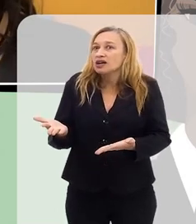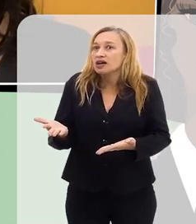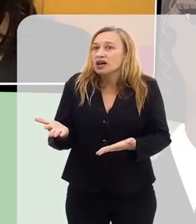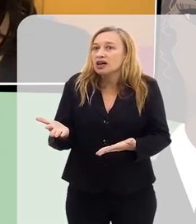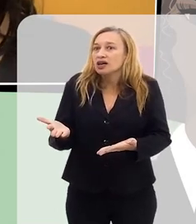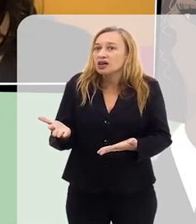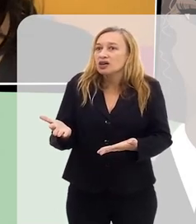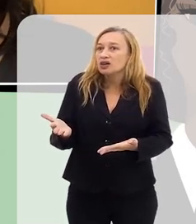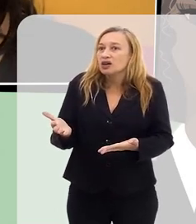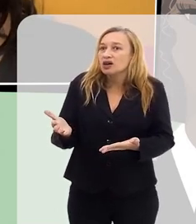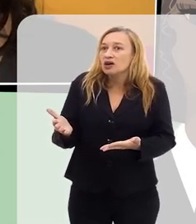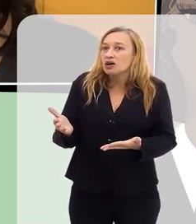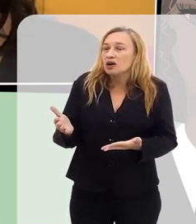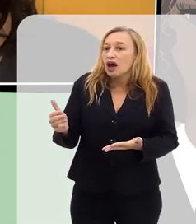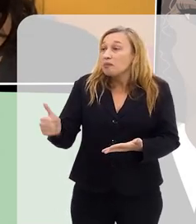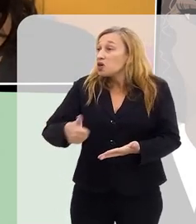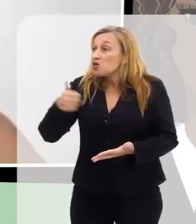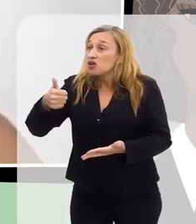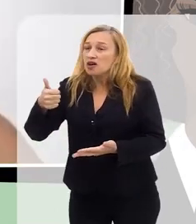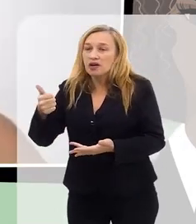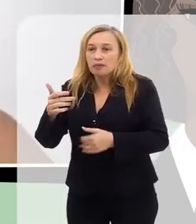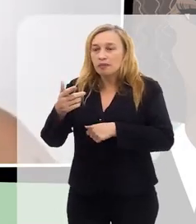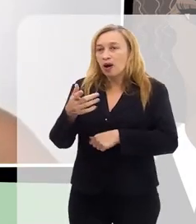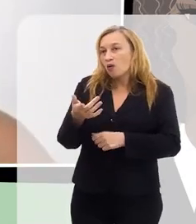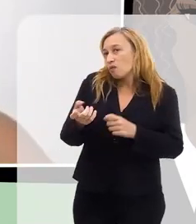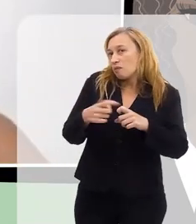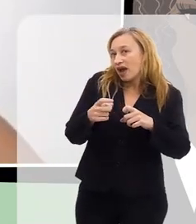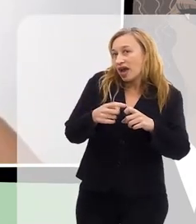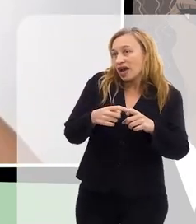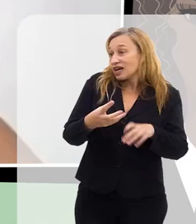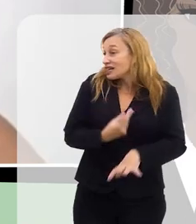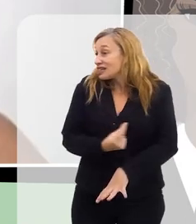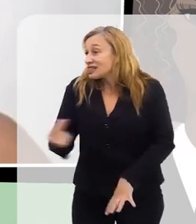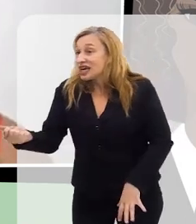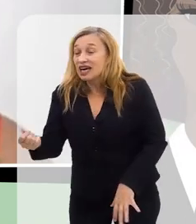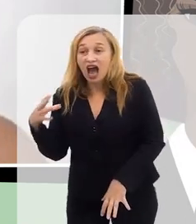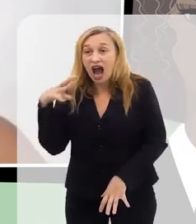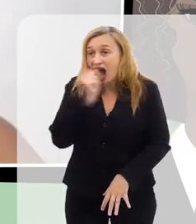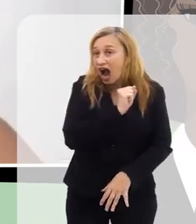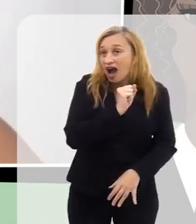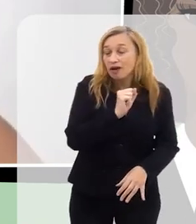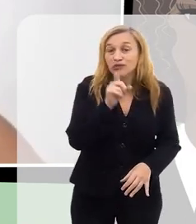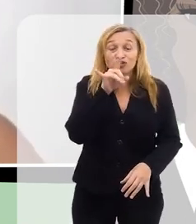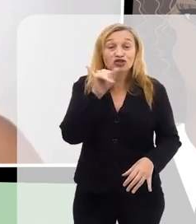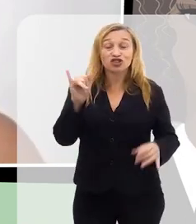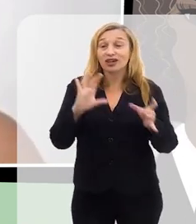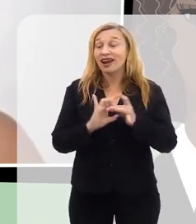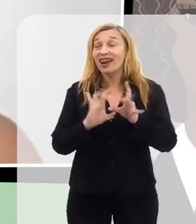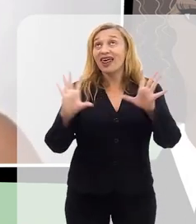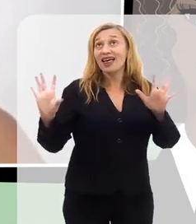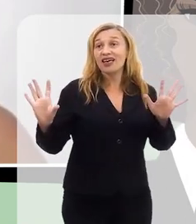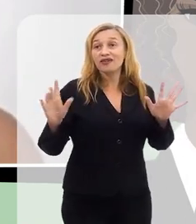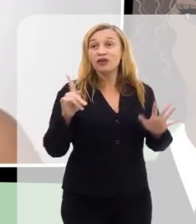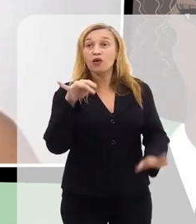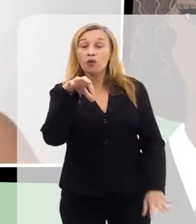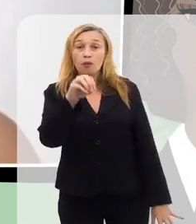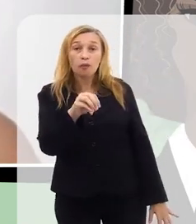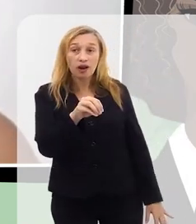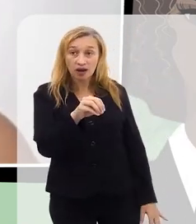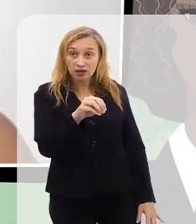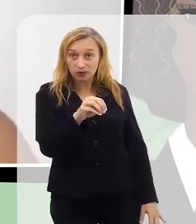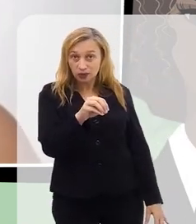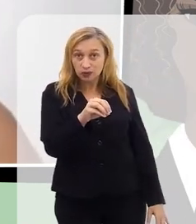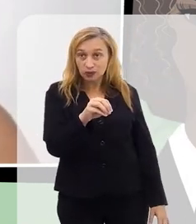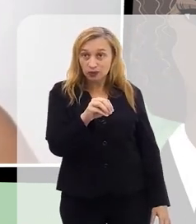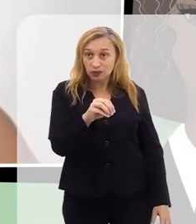ali os benefícios para o médico, né, porque ele iria se liberar antes, estaria com dia livre, né, o que o plano